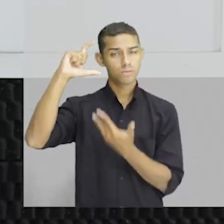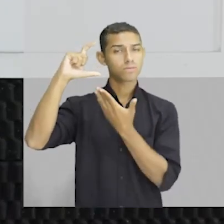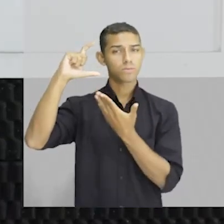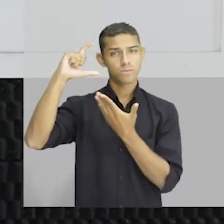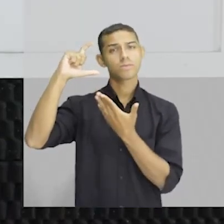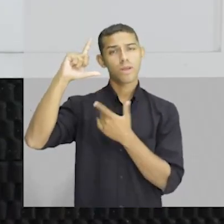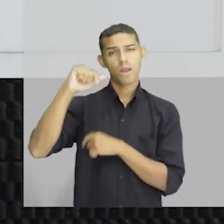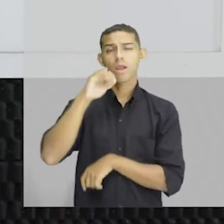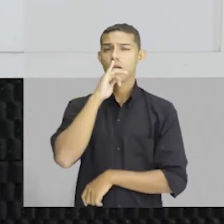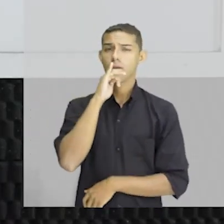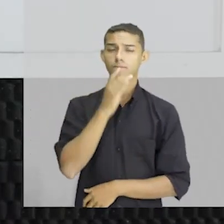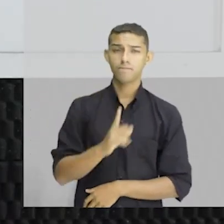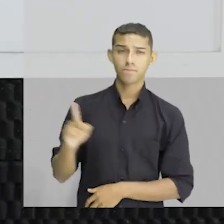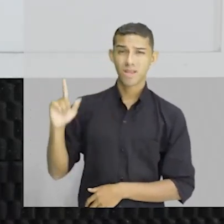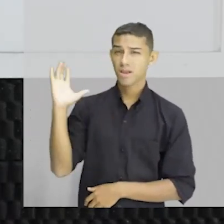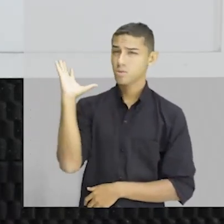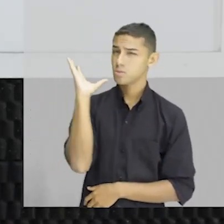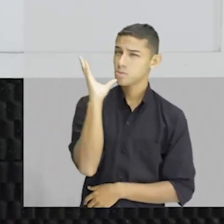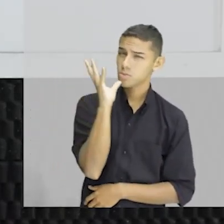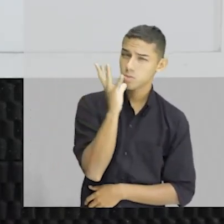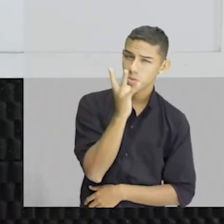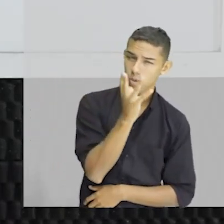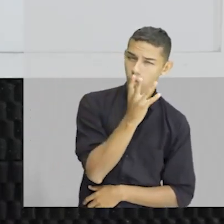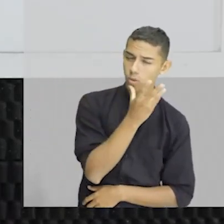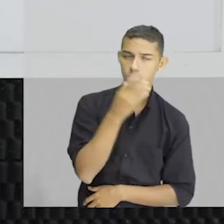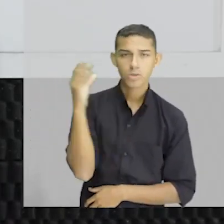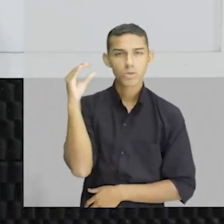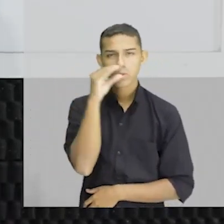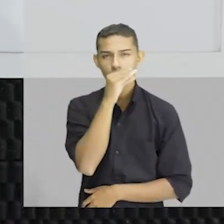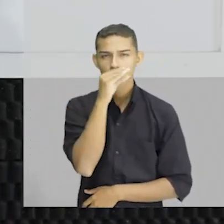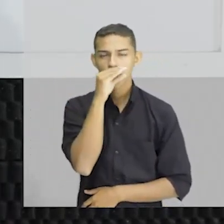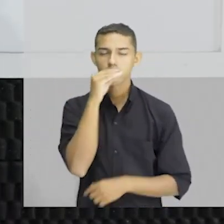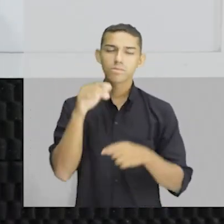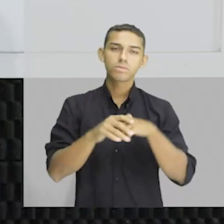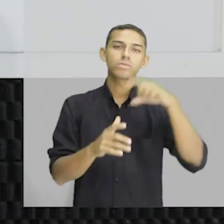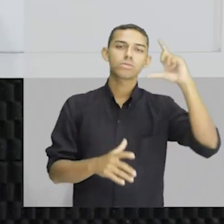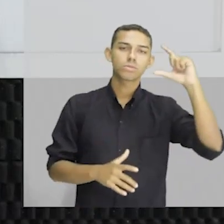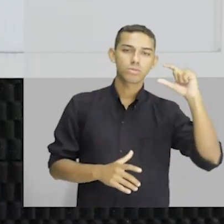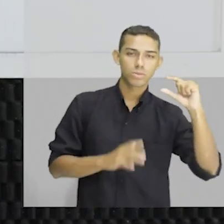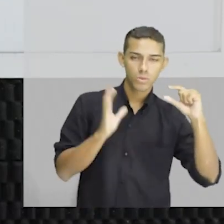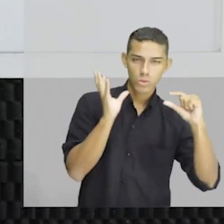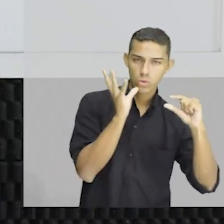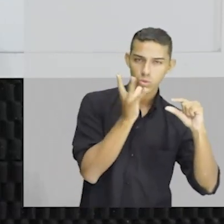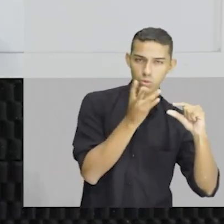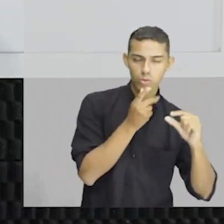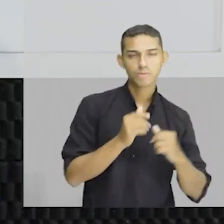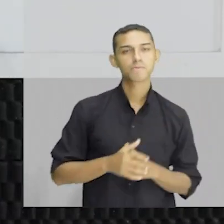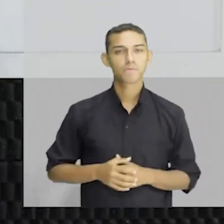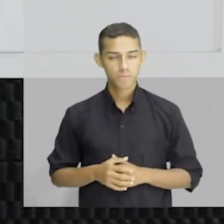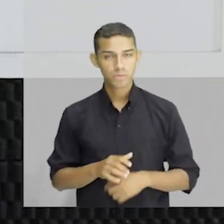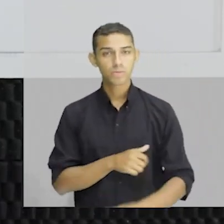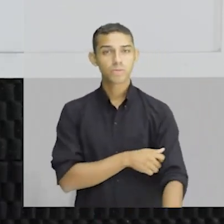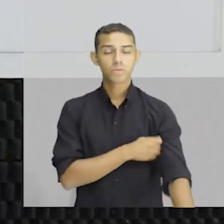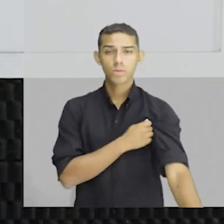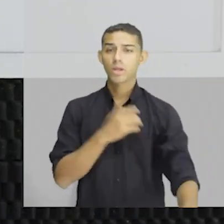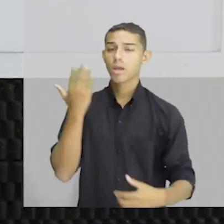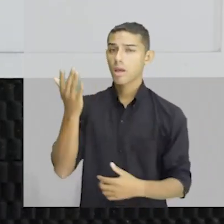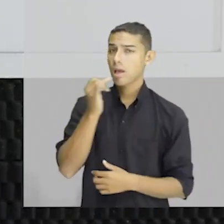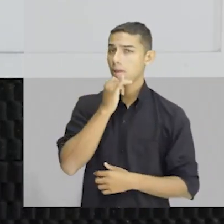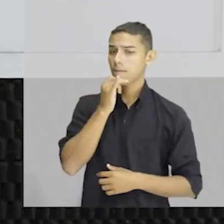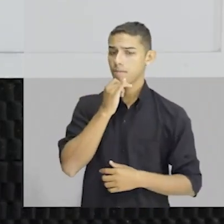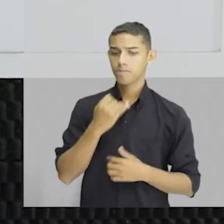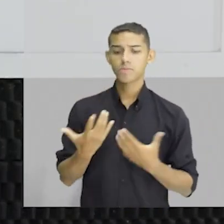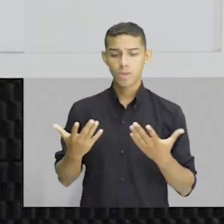substâncias que demoram a aquecer e demoram a resfriar substâncias com calor específico